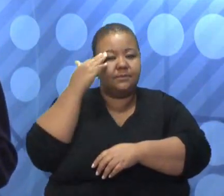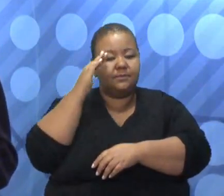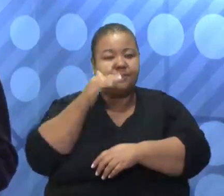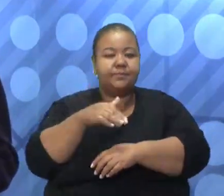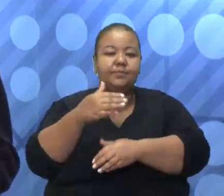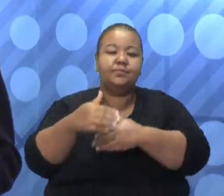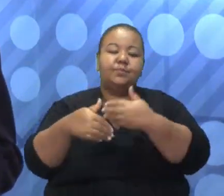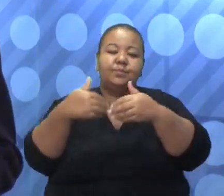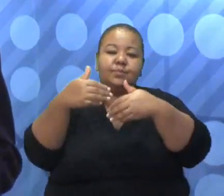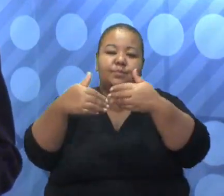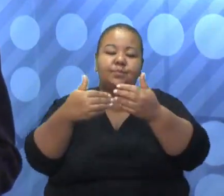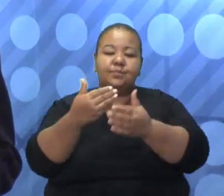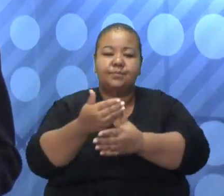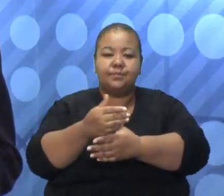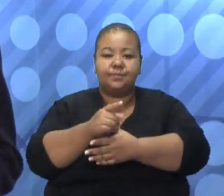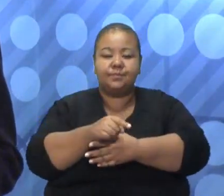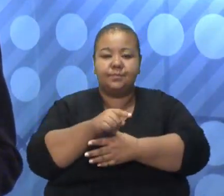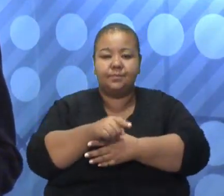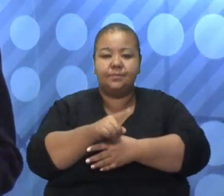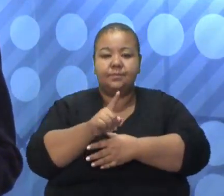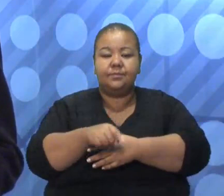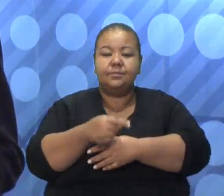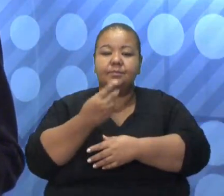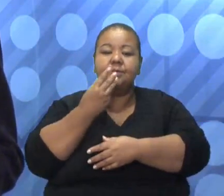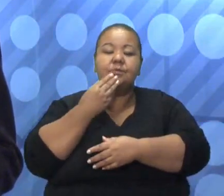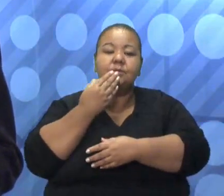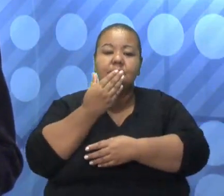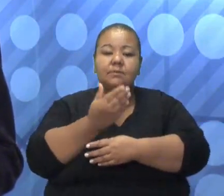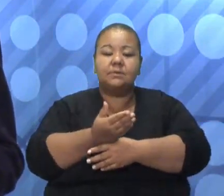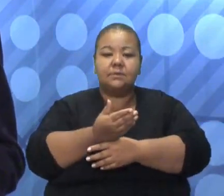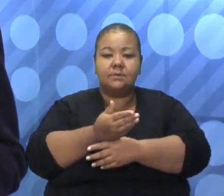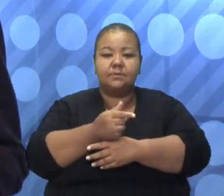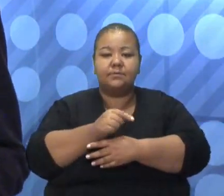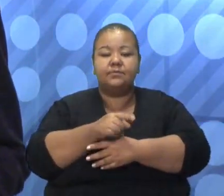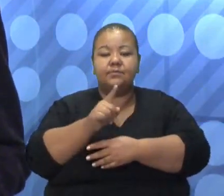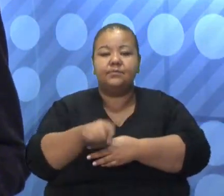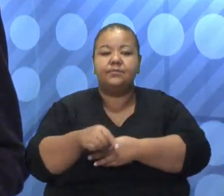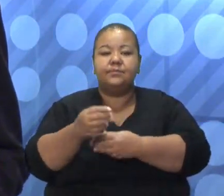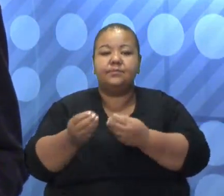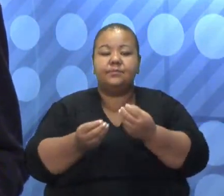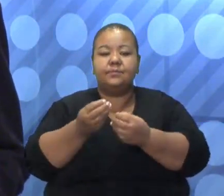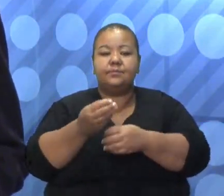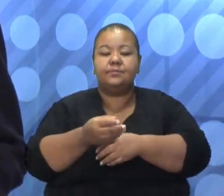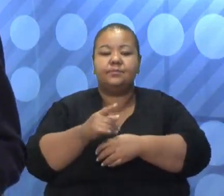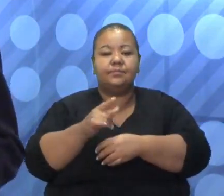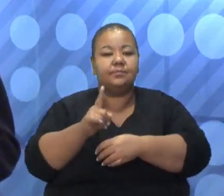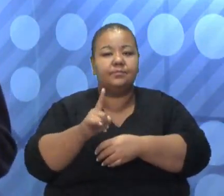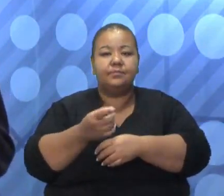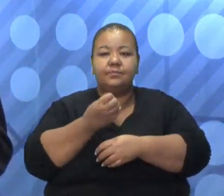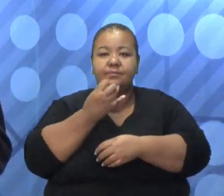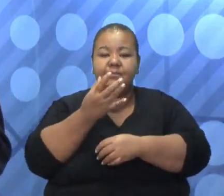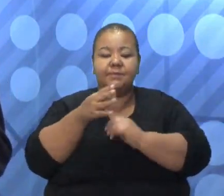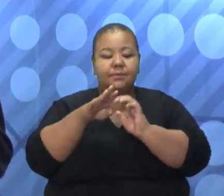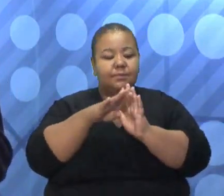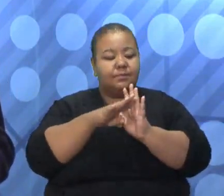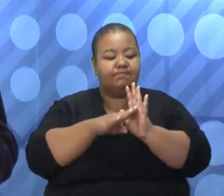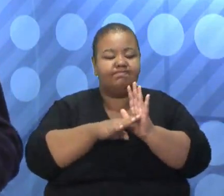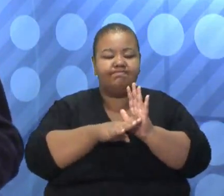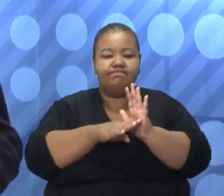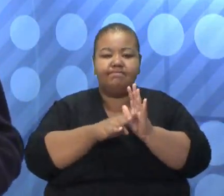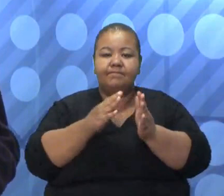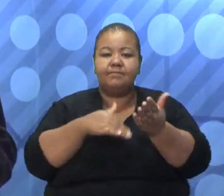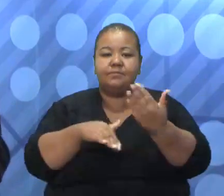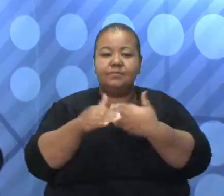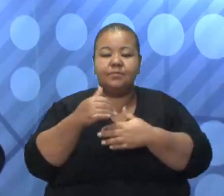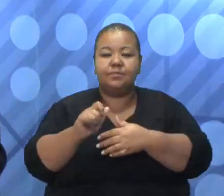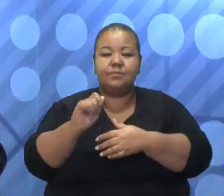o processo, né, de uma demanda e de como, se ela não for muito bem programada, tudo